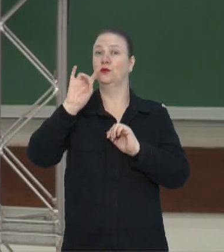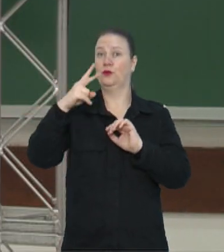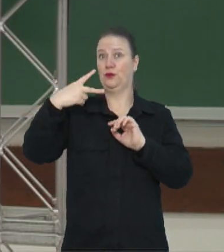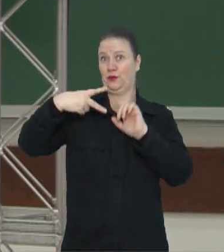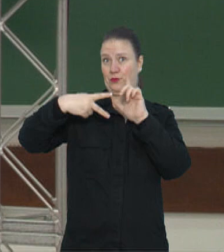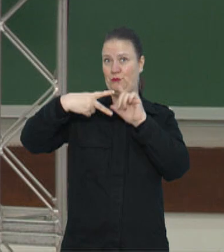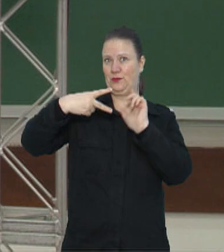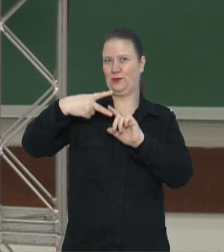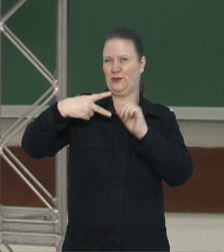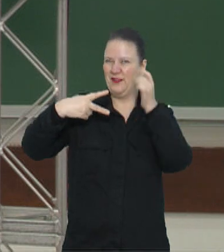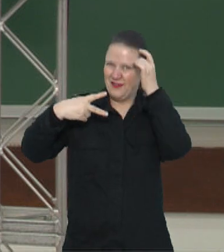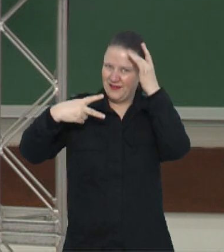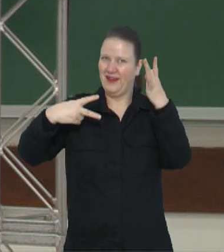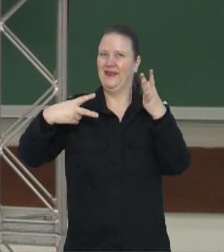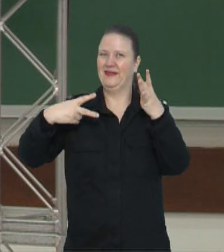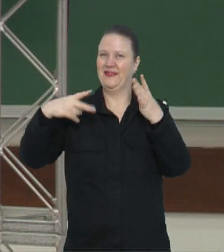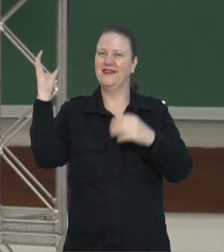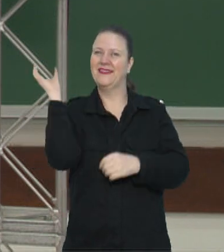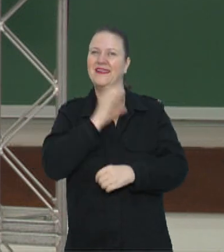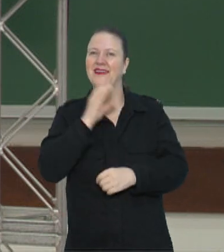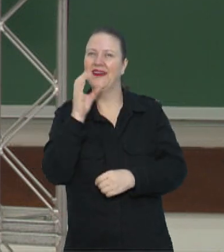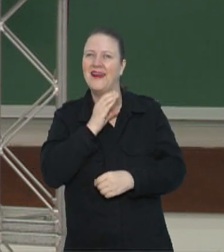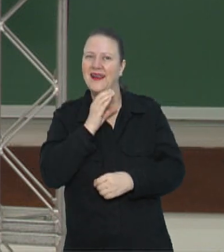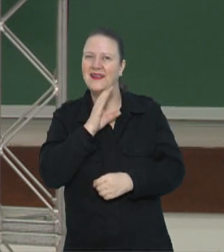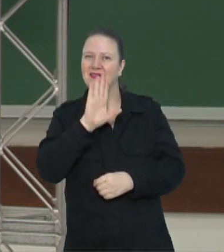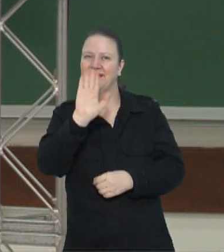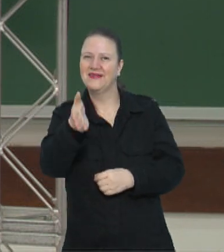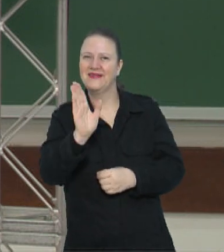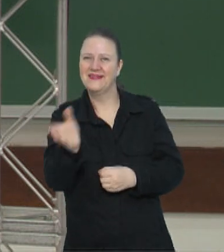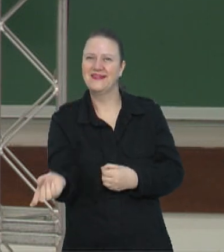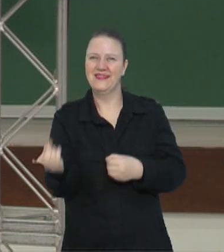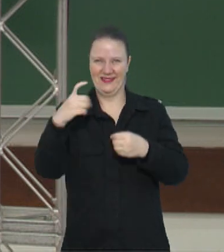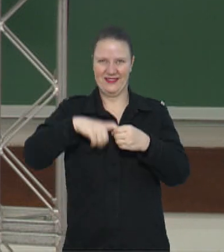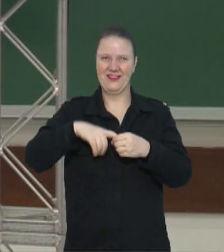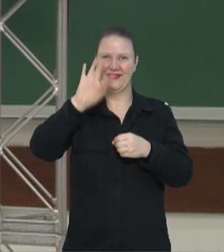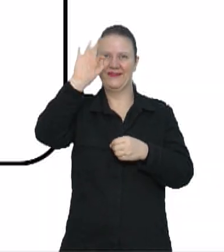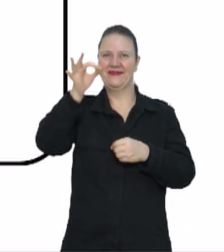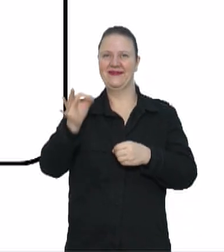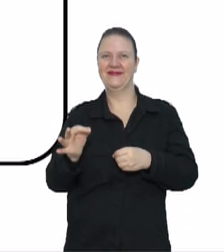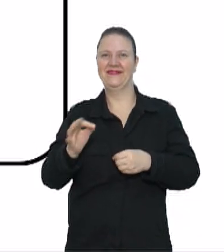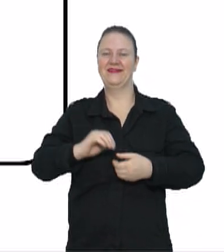Então é bem fácil, bem rapidinho para vocês responderem e a gente já volta para corrigir.